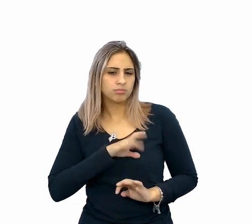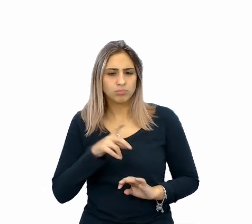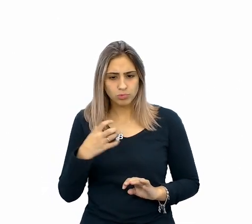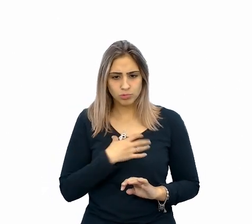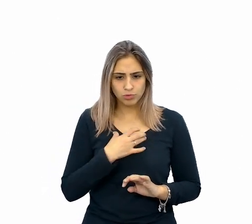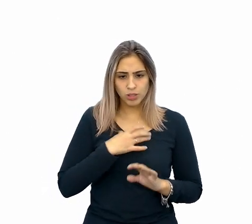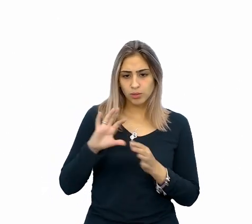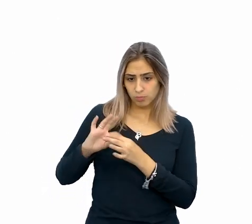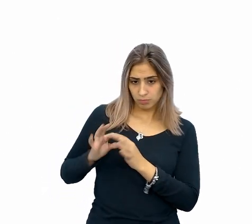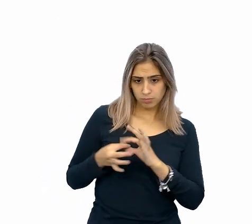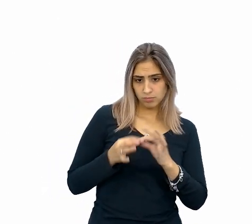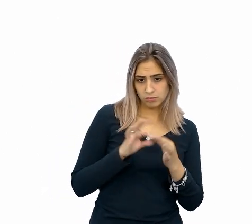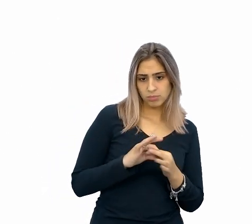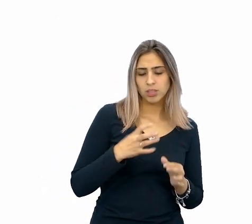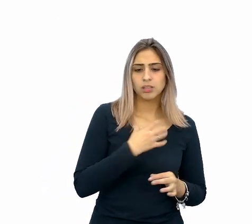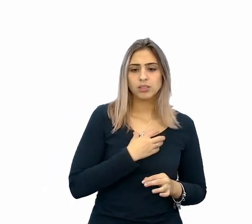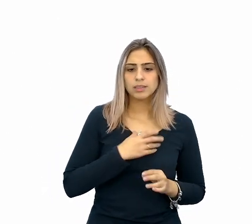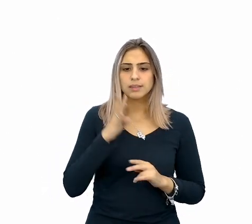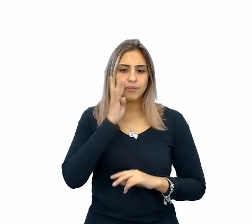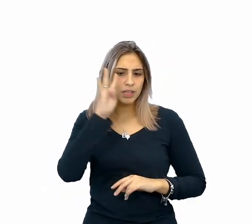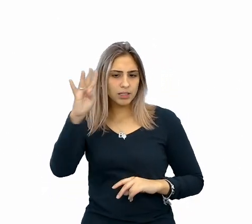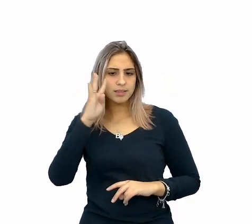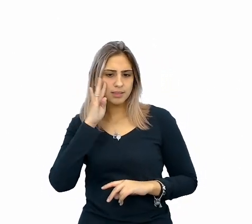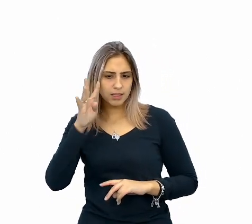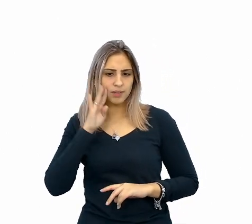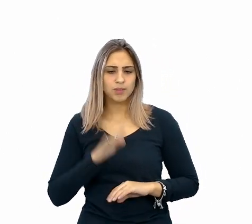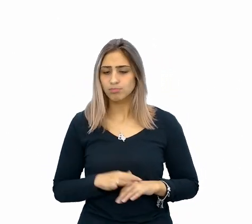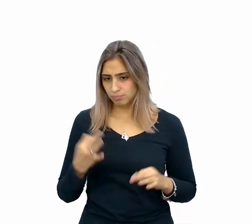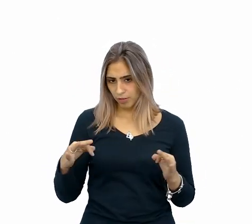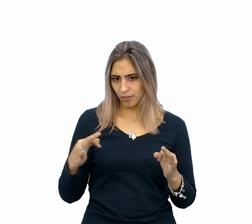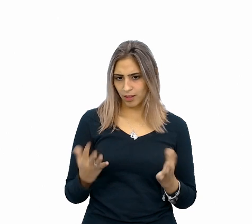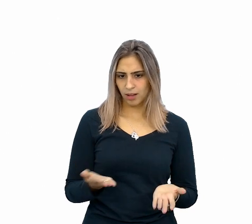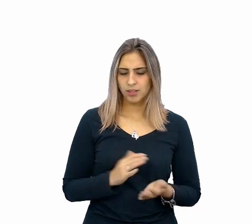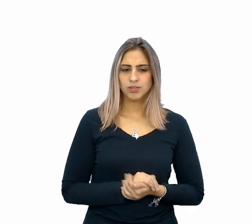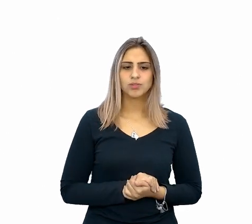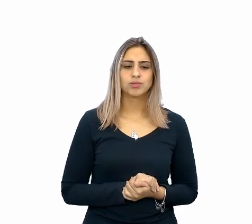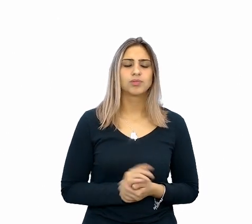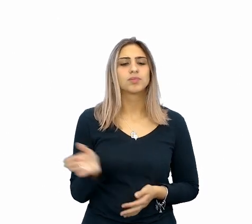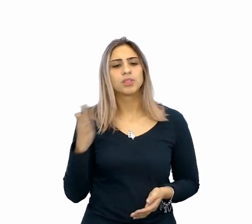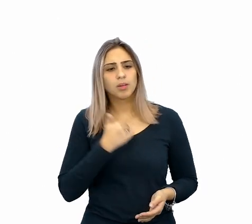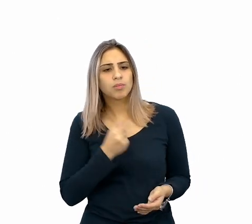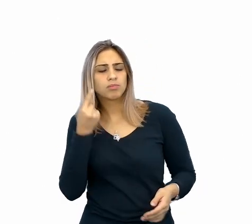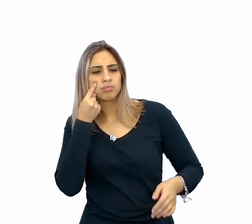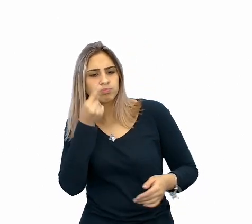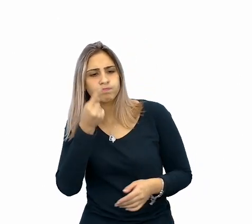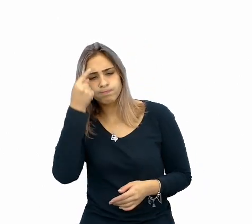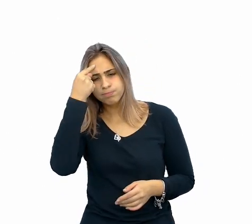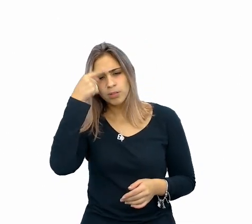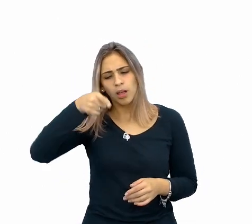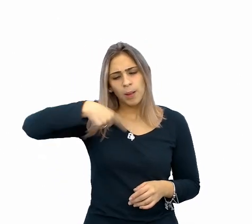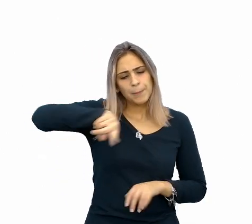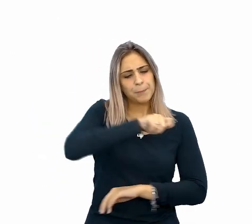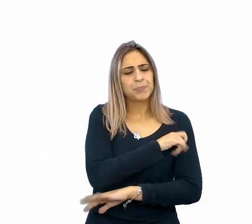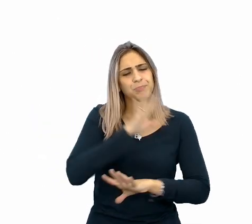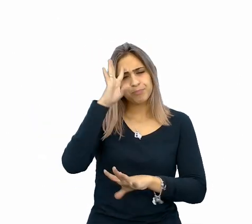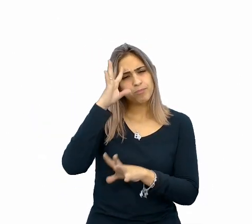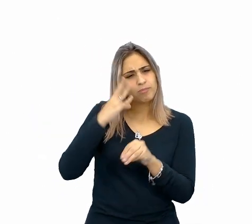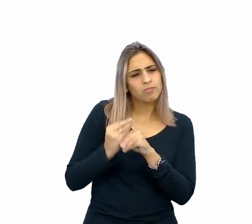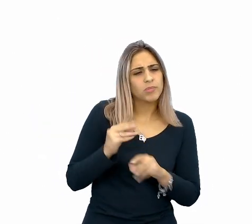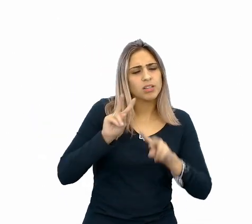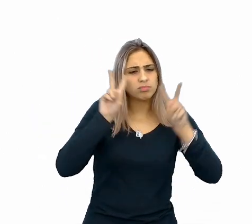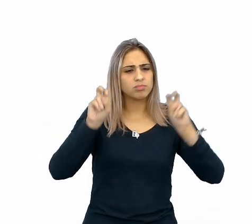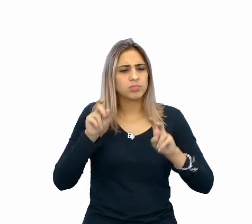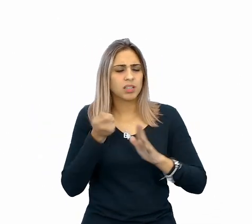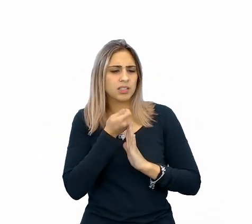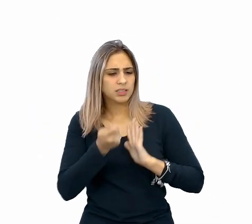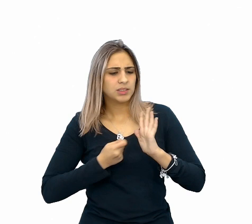forma contextualizada, de forma reflexiva, não é mesmo? Então, pensando nos estudantes que já compreenderam o sistema de